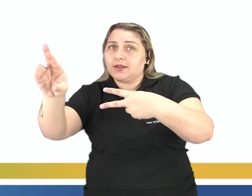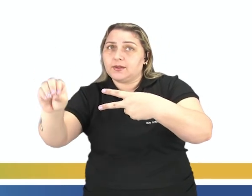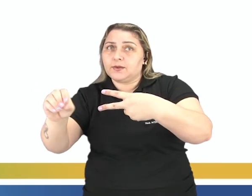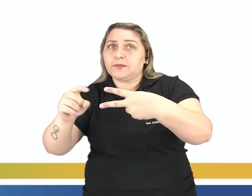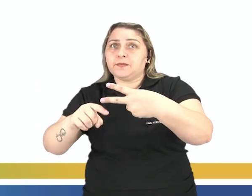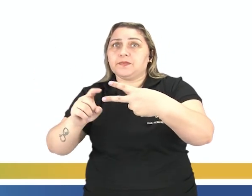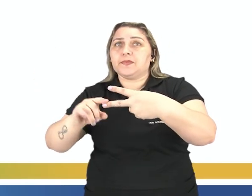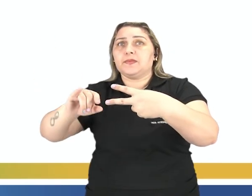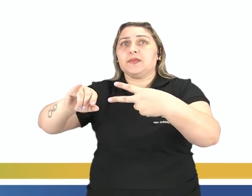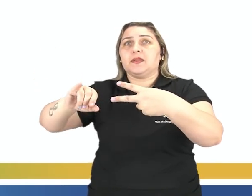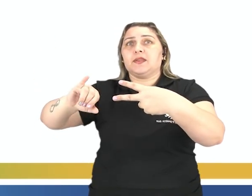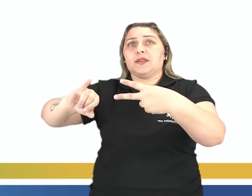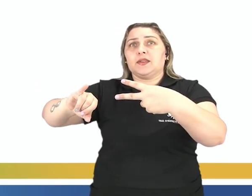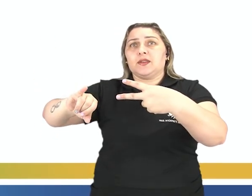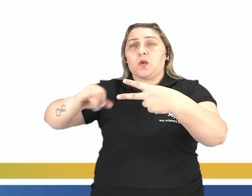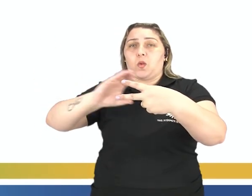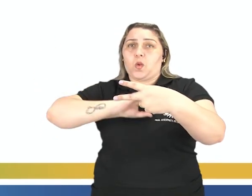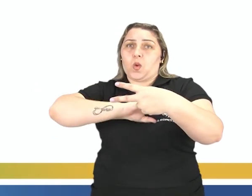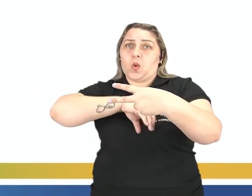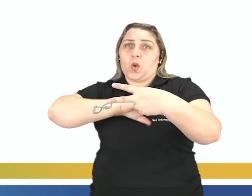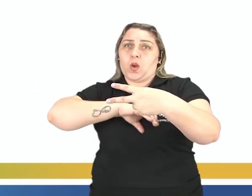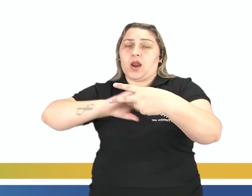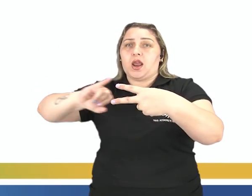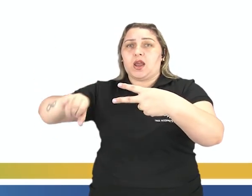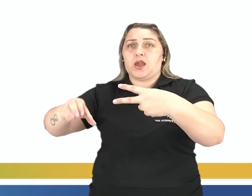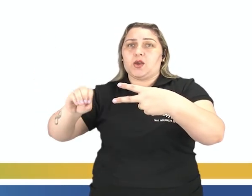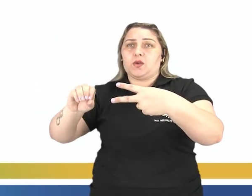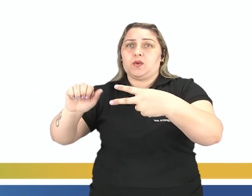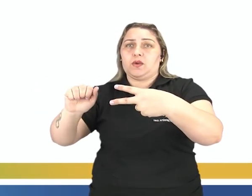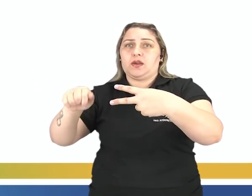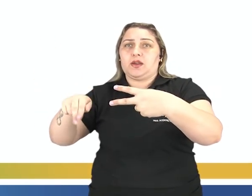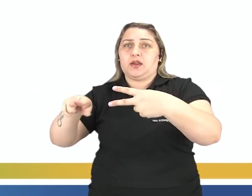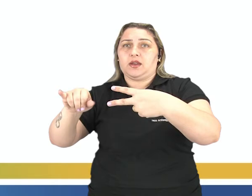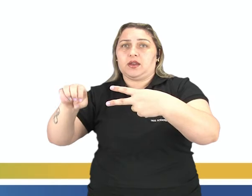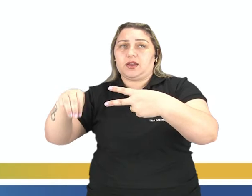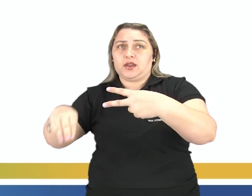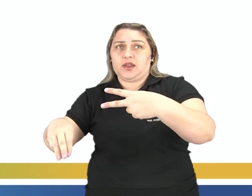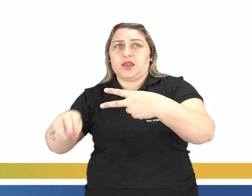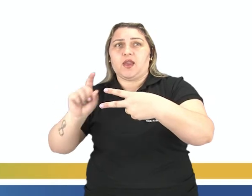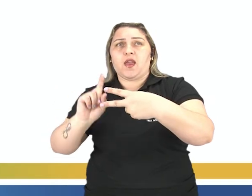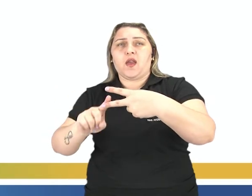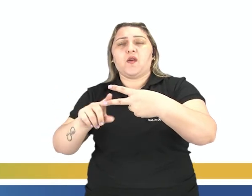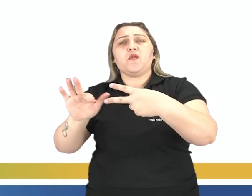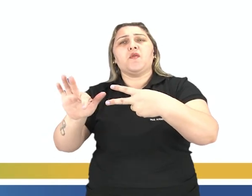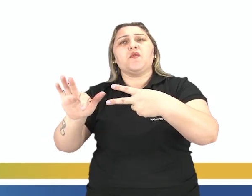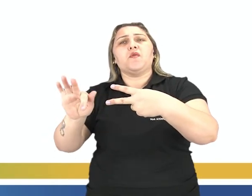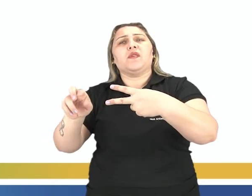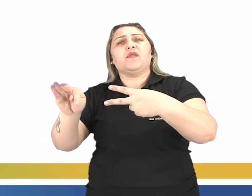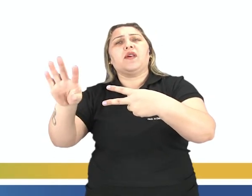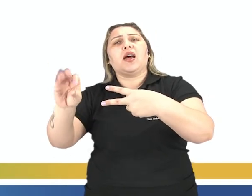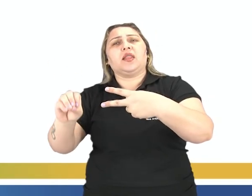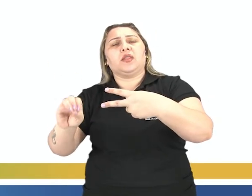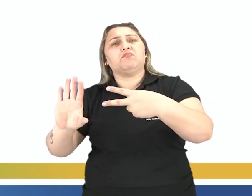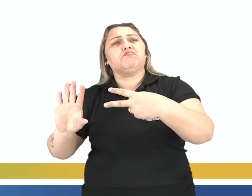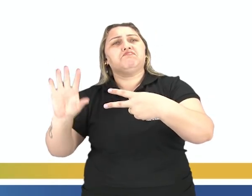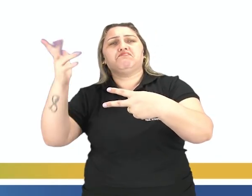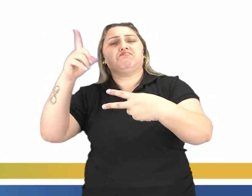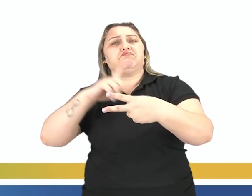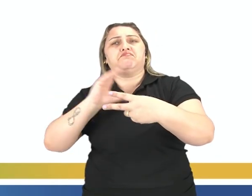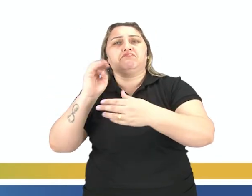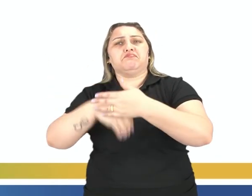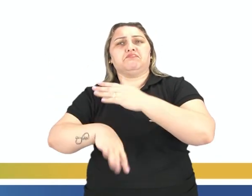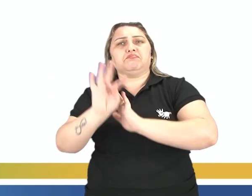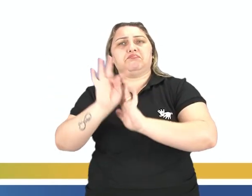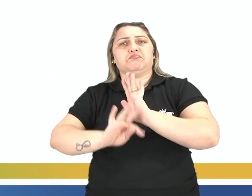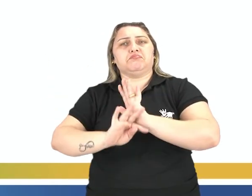temos personagem nessa história? Temos o Pedro da Silva, temos o colega que ele assassinou, o Joaquim de Oliveira.